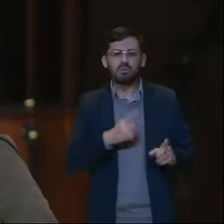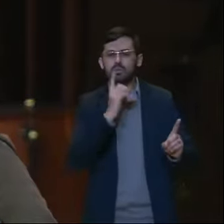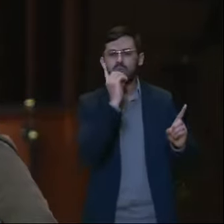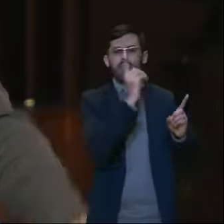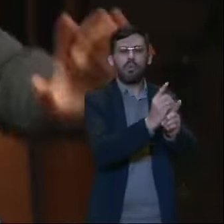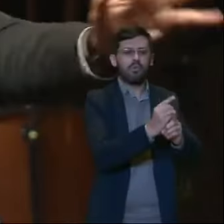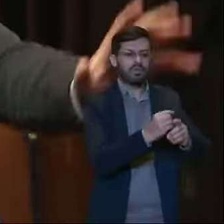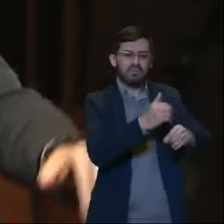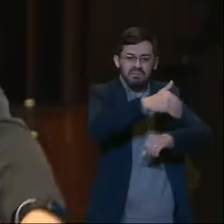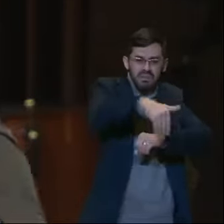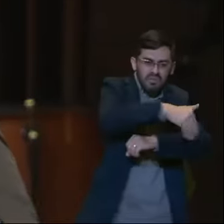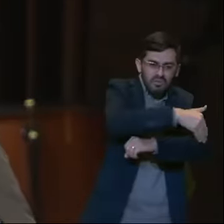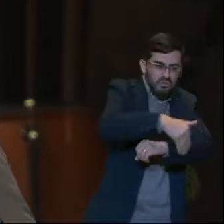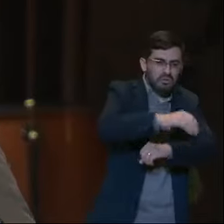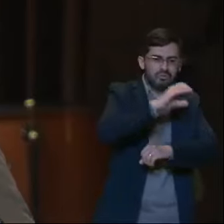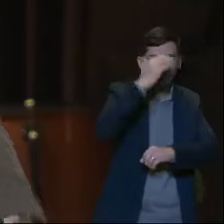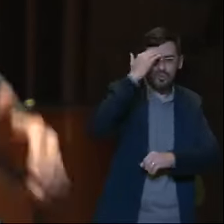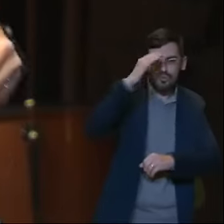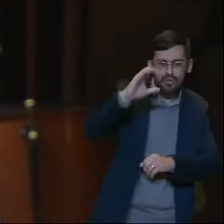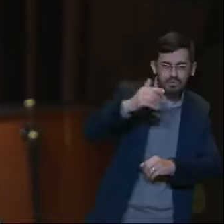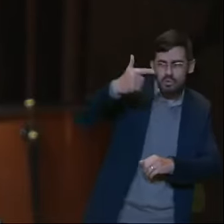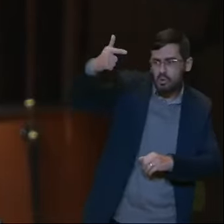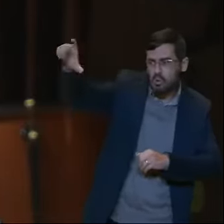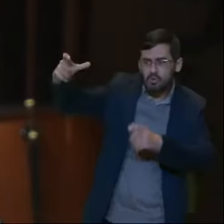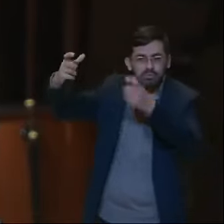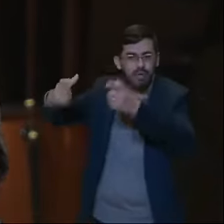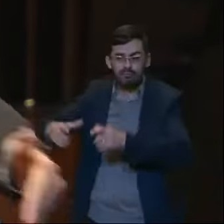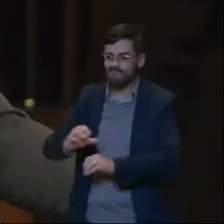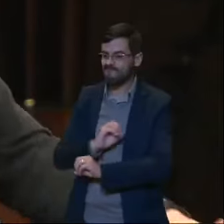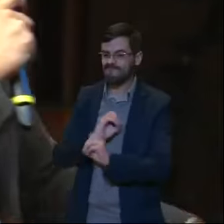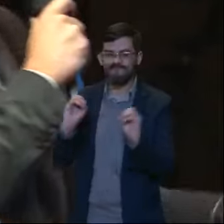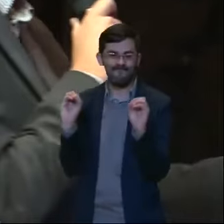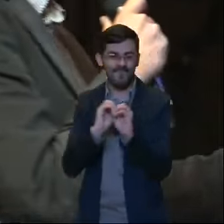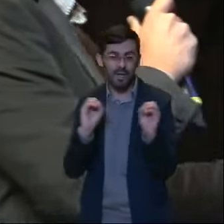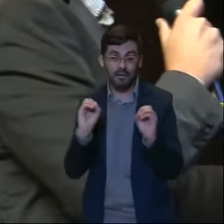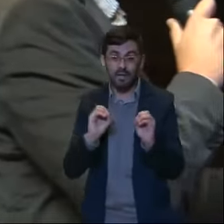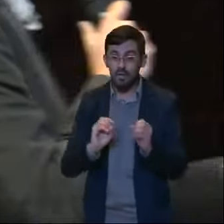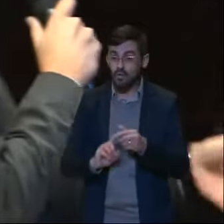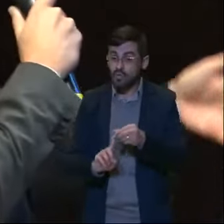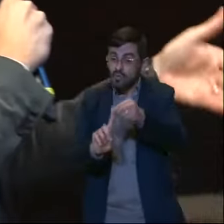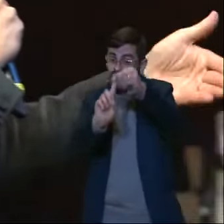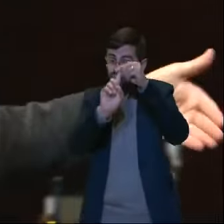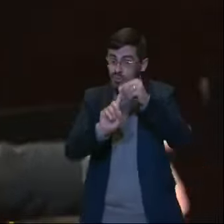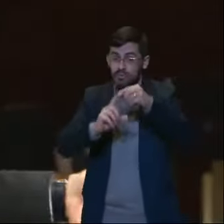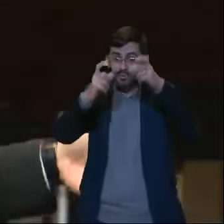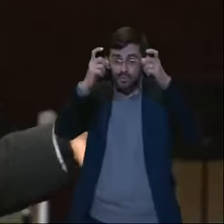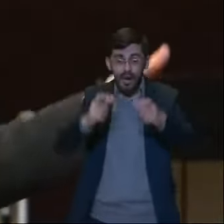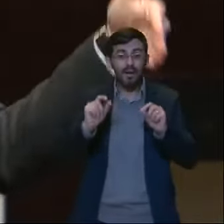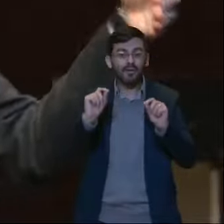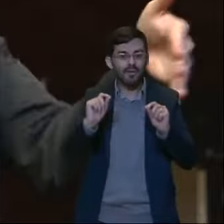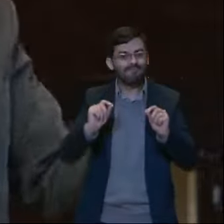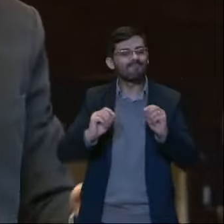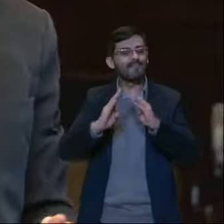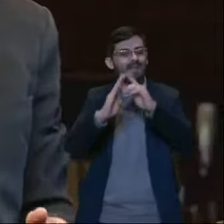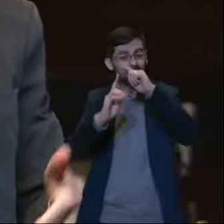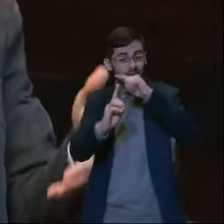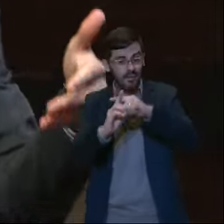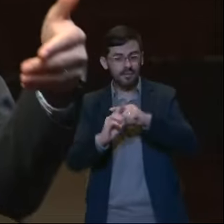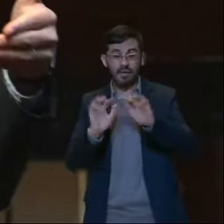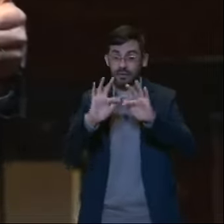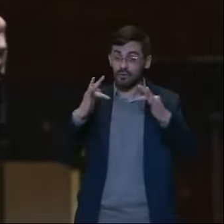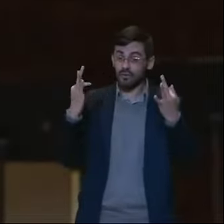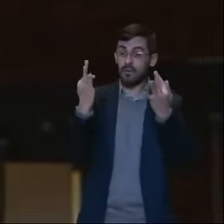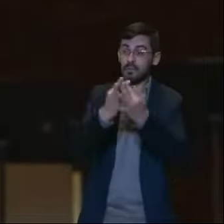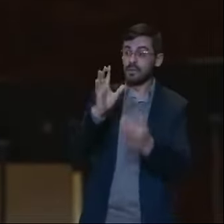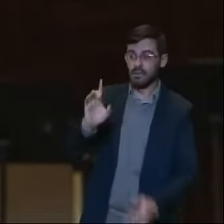Curitiba. Você não encontra isso em nenhum outro lugar. O único lugar que as pessoas vão vir buscar e elas vão encontrar é na família espiritual, é na família de